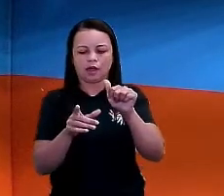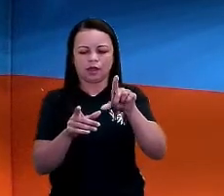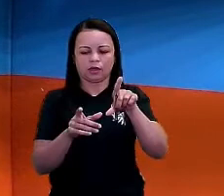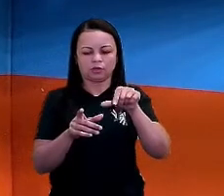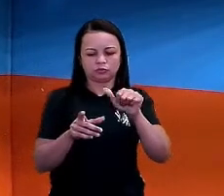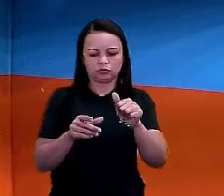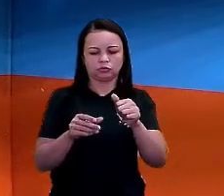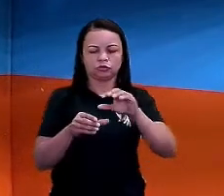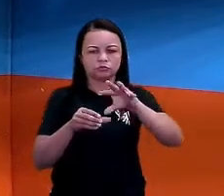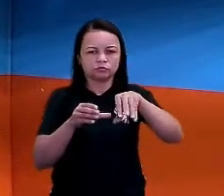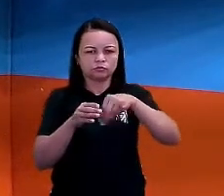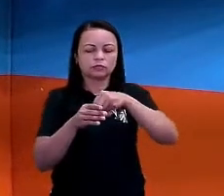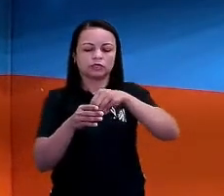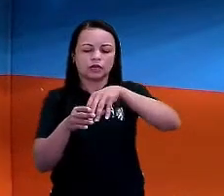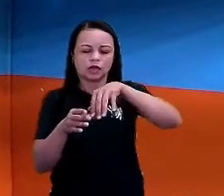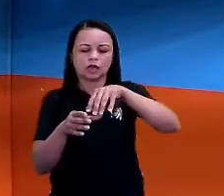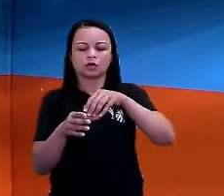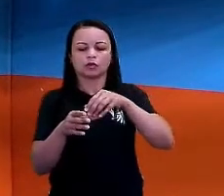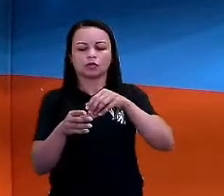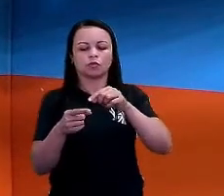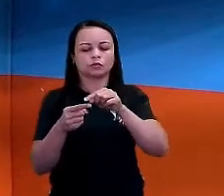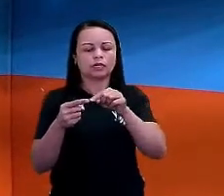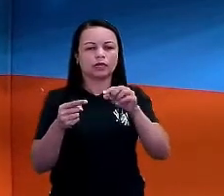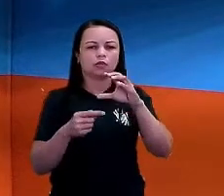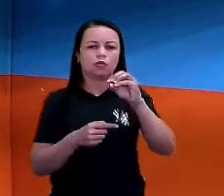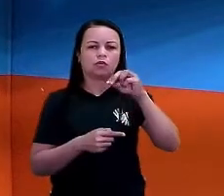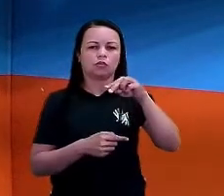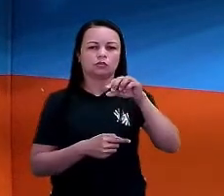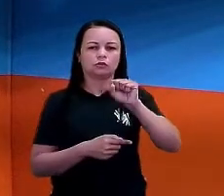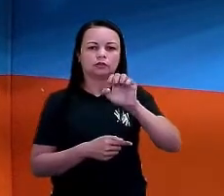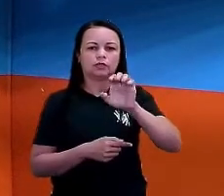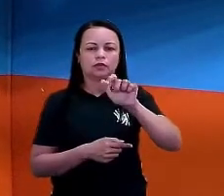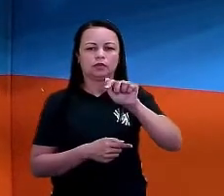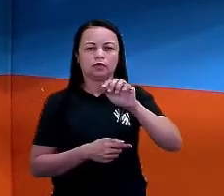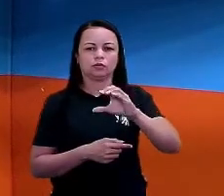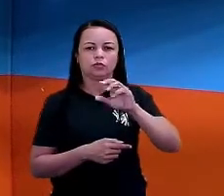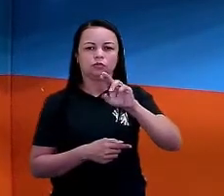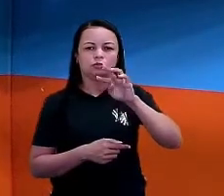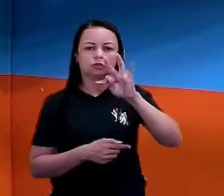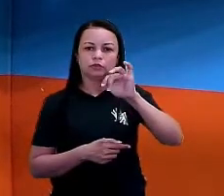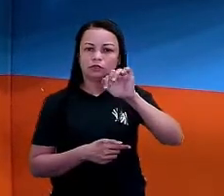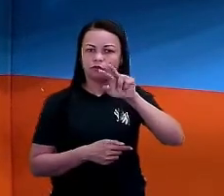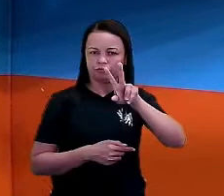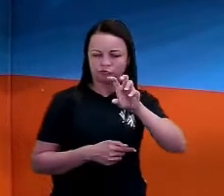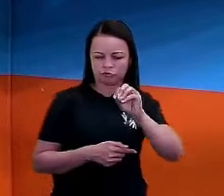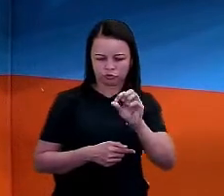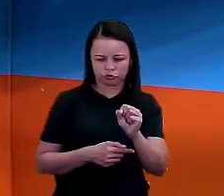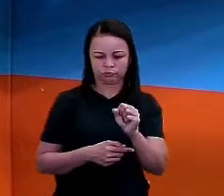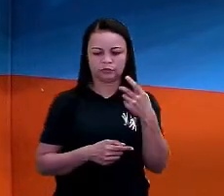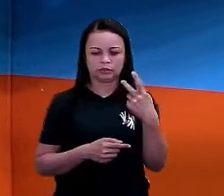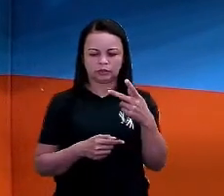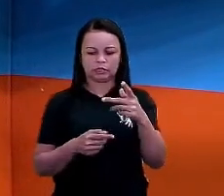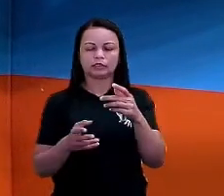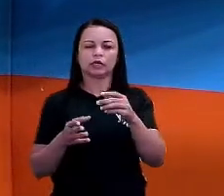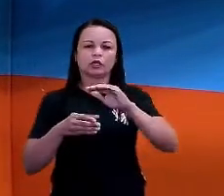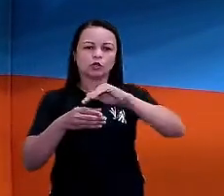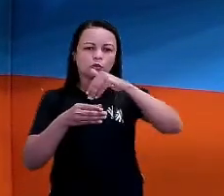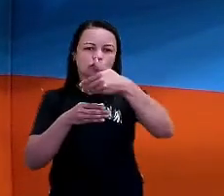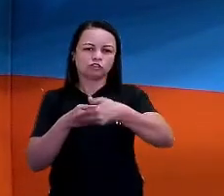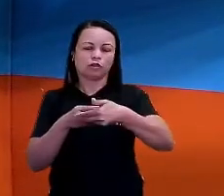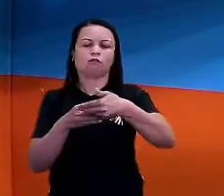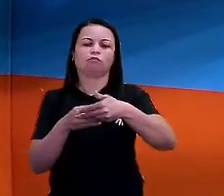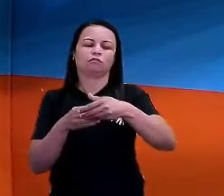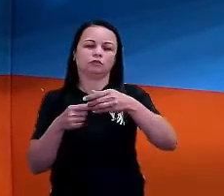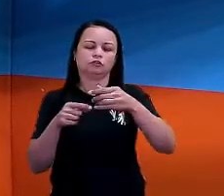localizados no seu interior. Então, ó, lados consecutivos, né? E eu tenho o ângulo aqui que é formado. Os ângulos externos são